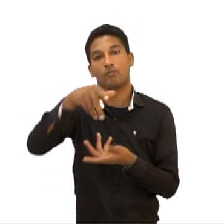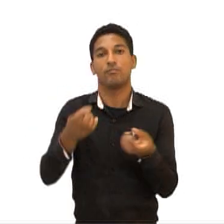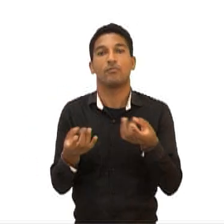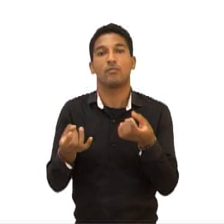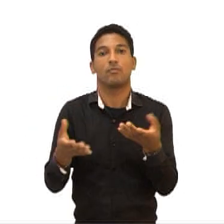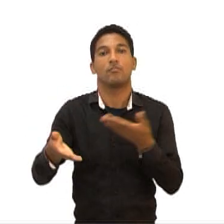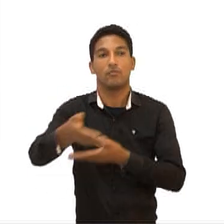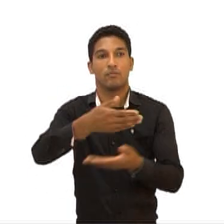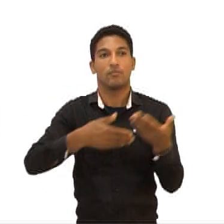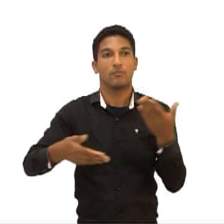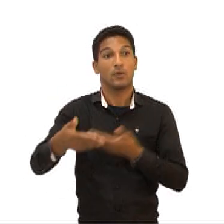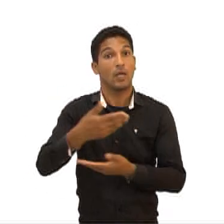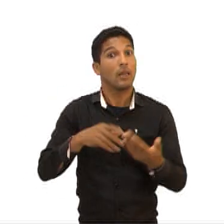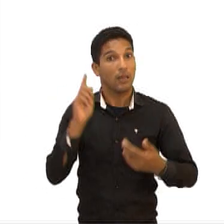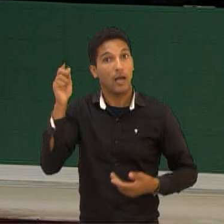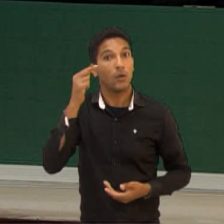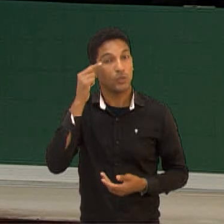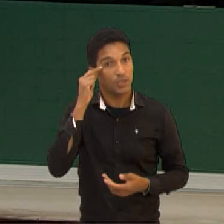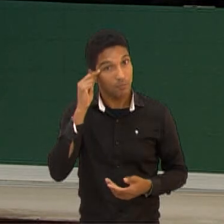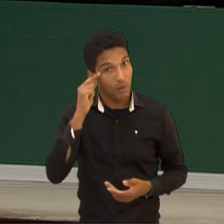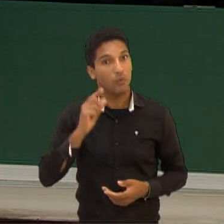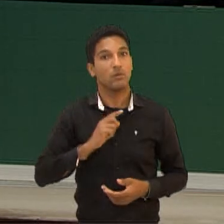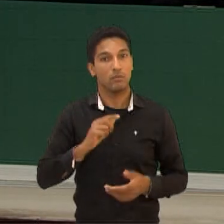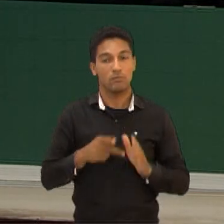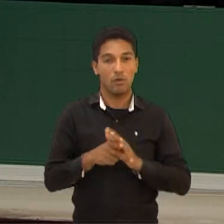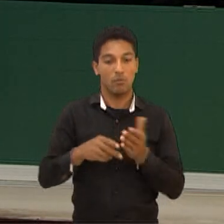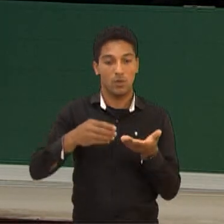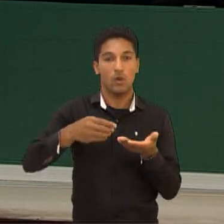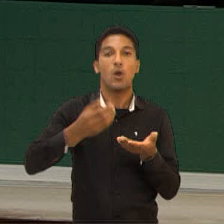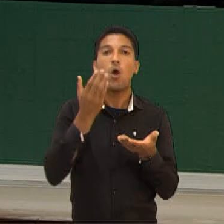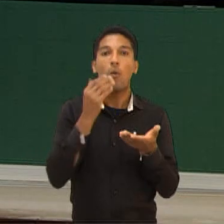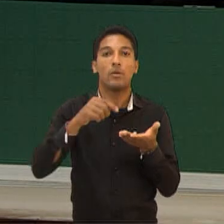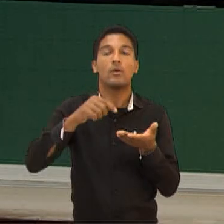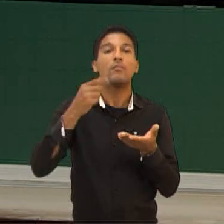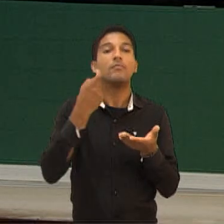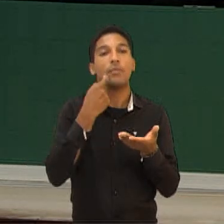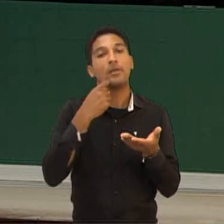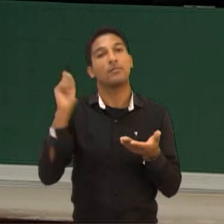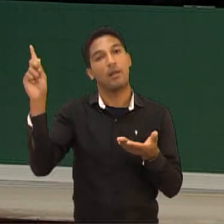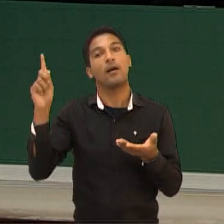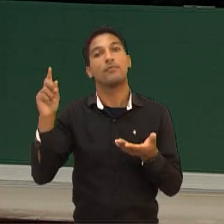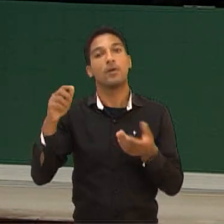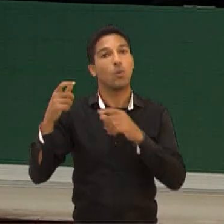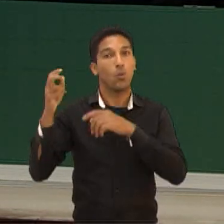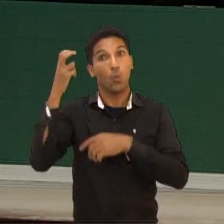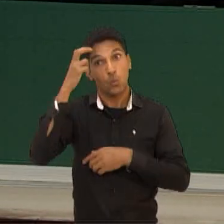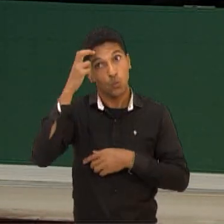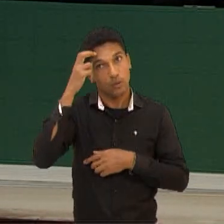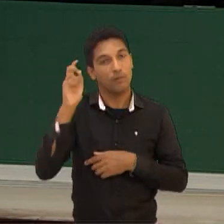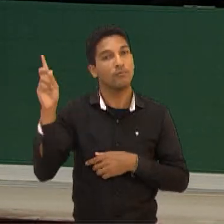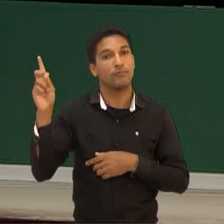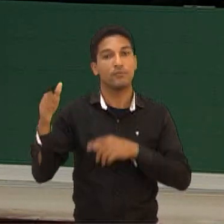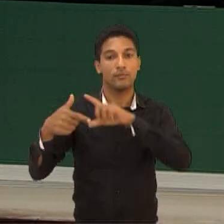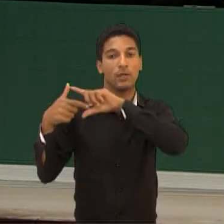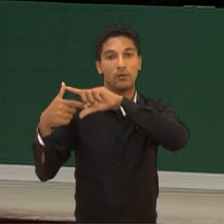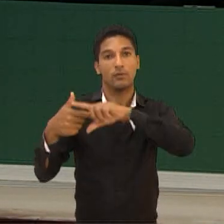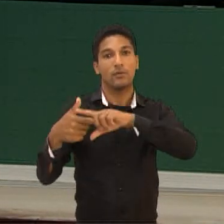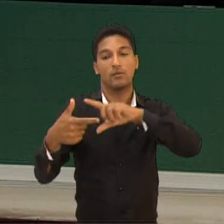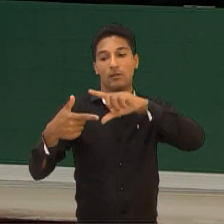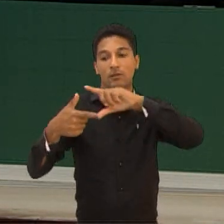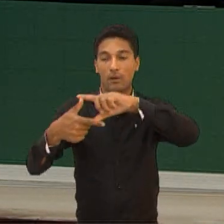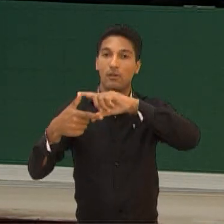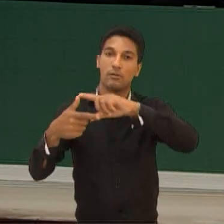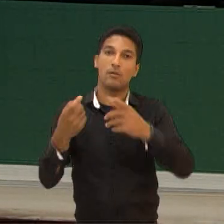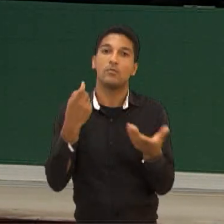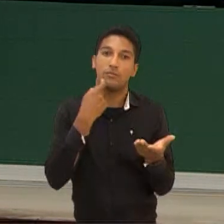de peixe. É um povo que tem como base alimentar até o peixe. E é o mais desenvolvido tecnologicamente nesse setor. Aqui tem o fugo,